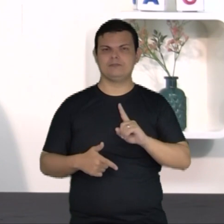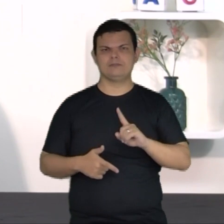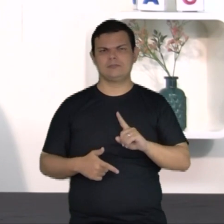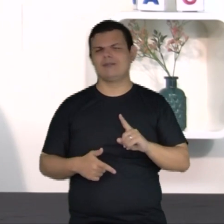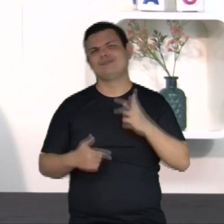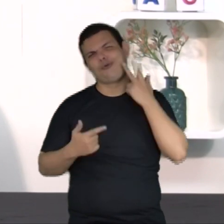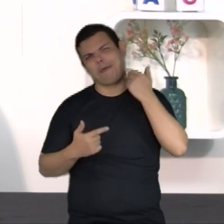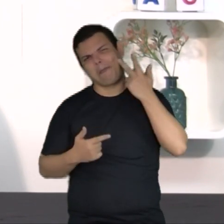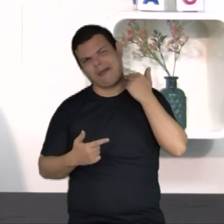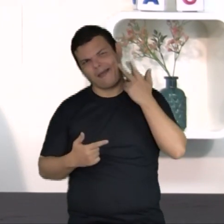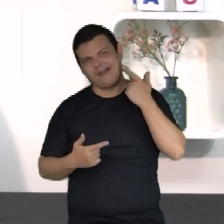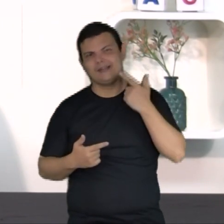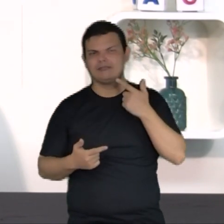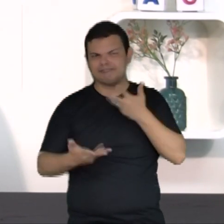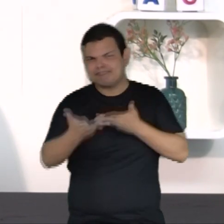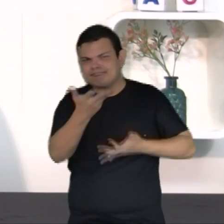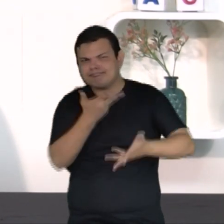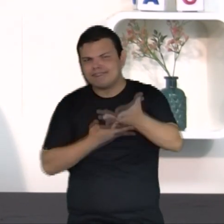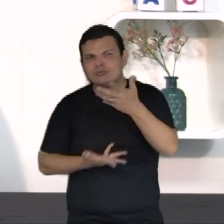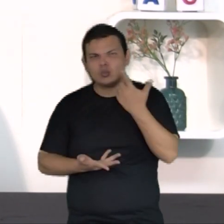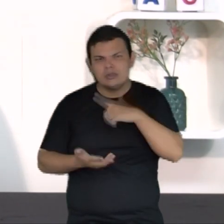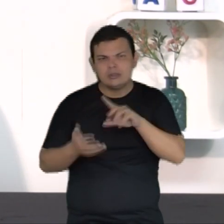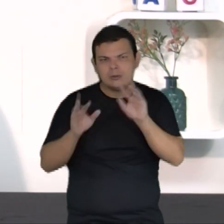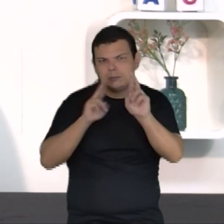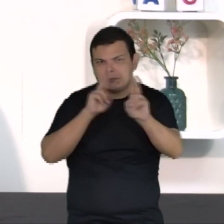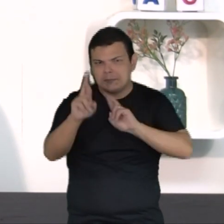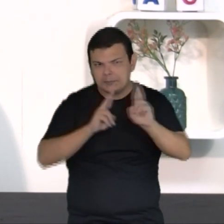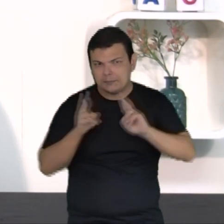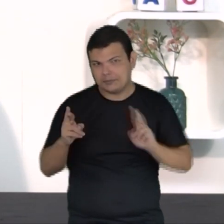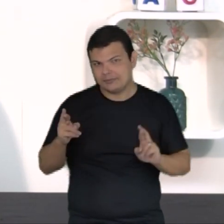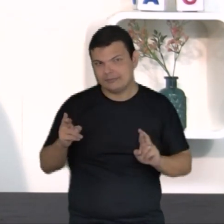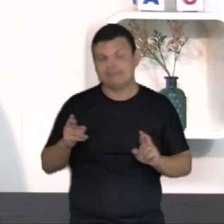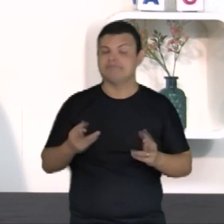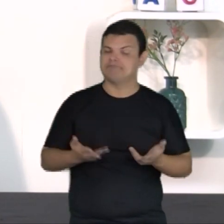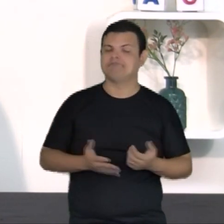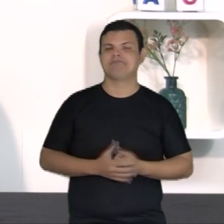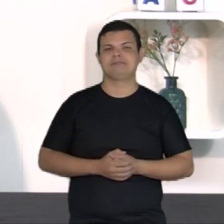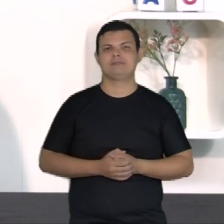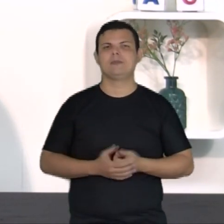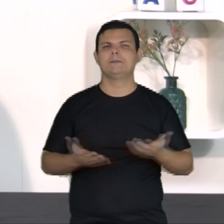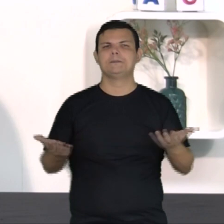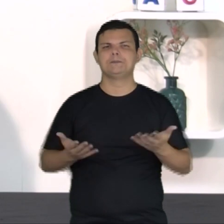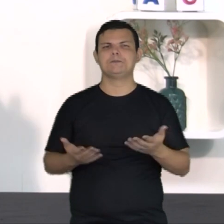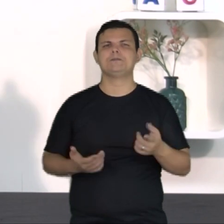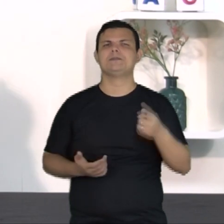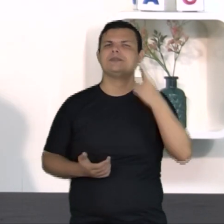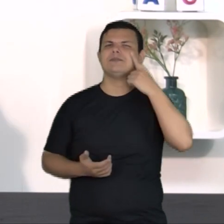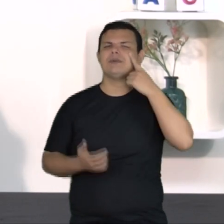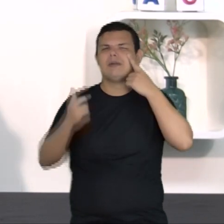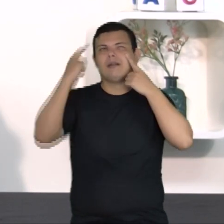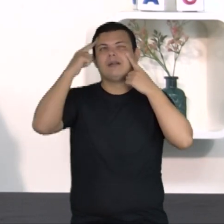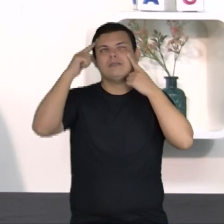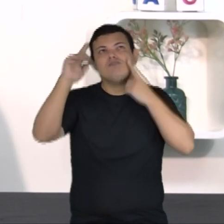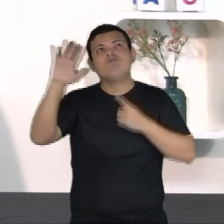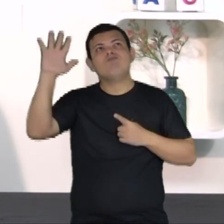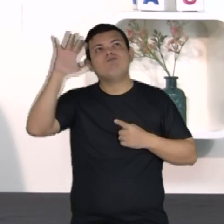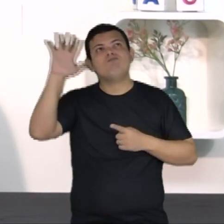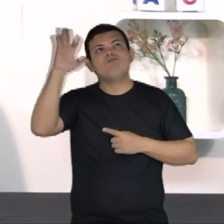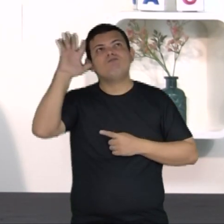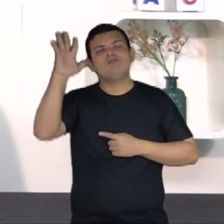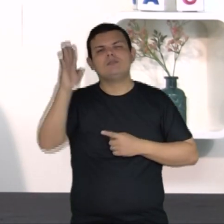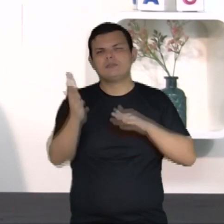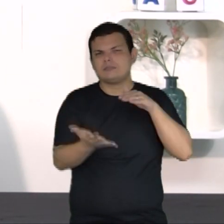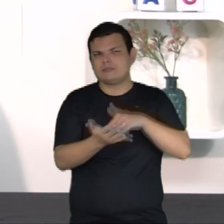tranquila? Conseguiram interagir bacana comigo? Eu espero que sim. Agora vamos fazer o seguinte, bora voltar para aquela reflexão que